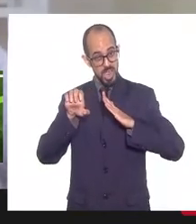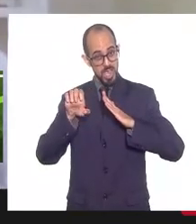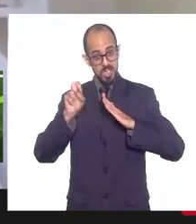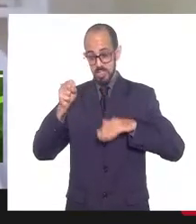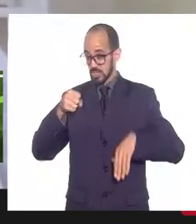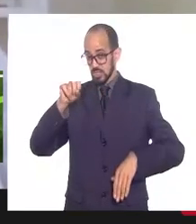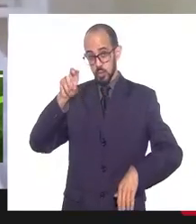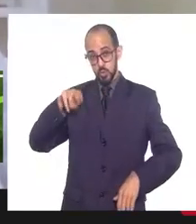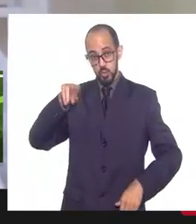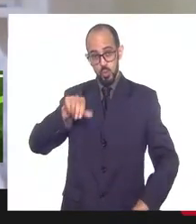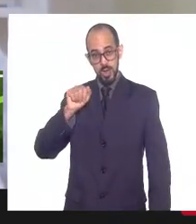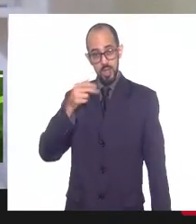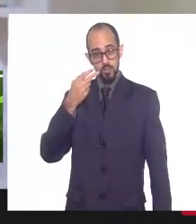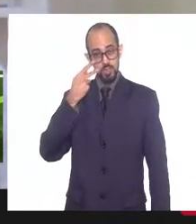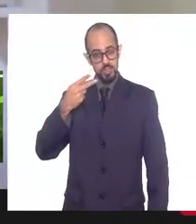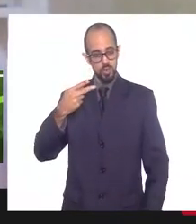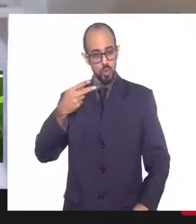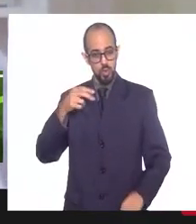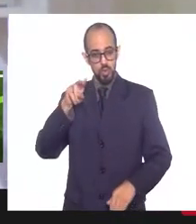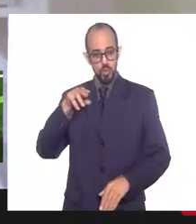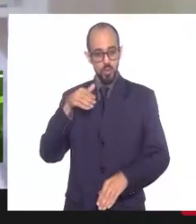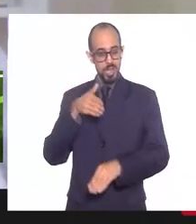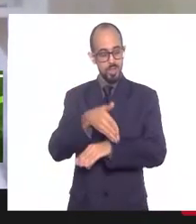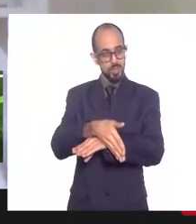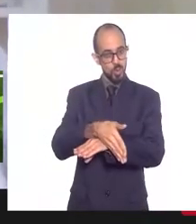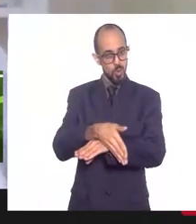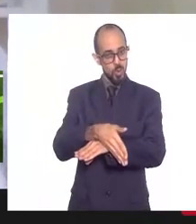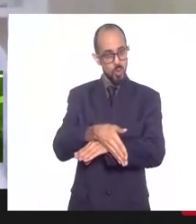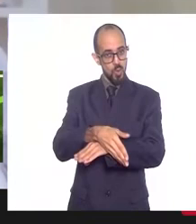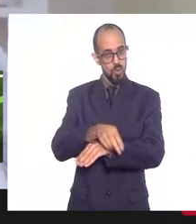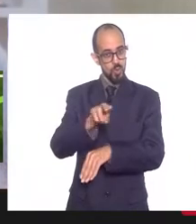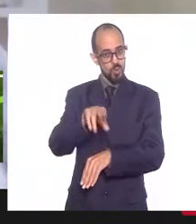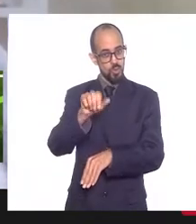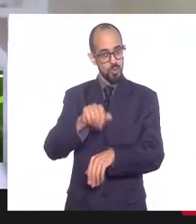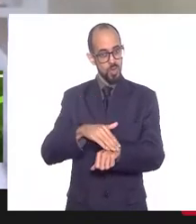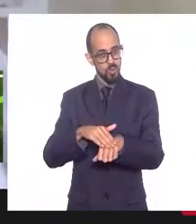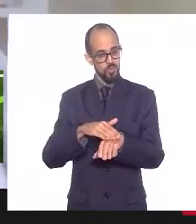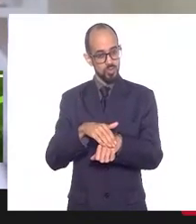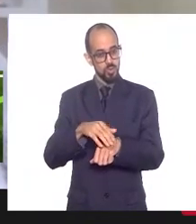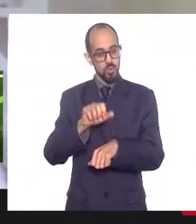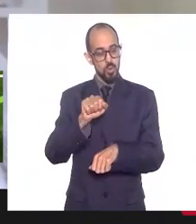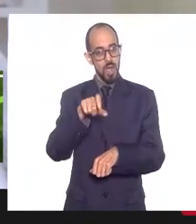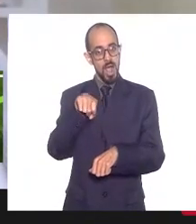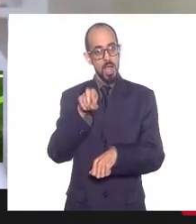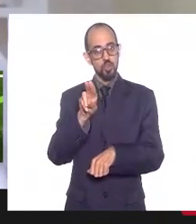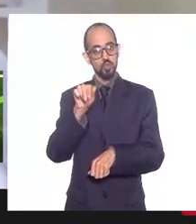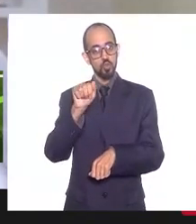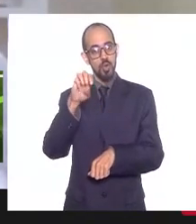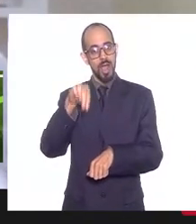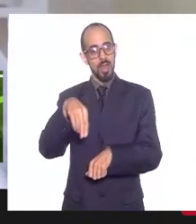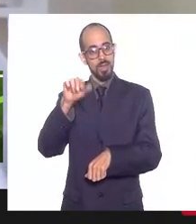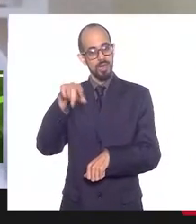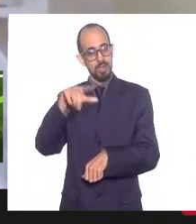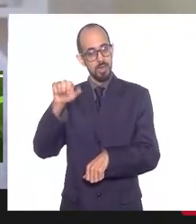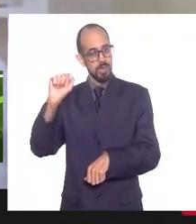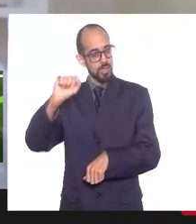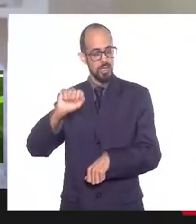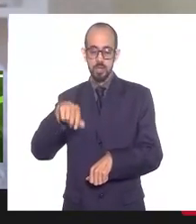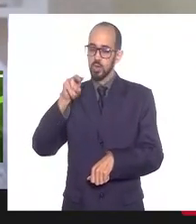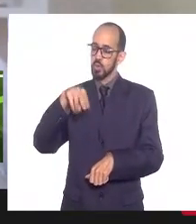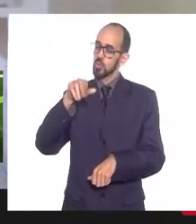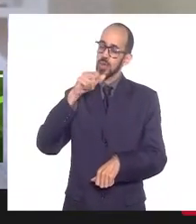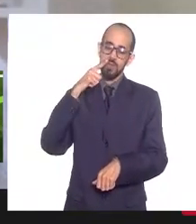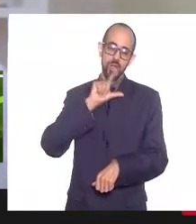ter passado na nossa porteira, falado com a Xuanã, não terá nunca um bom resultado para essa